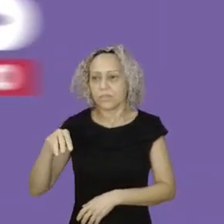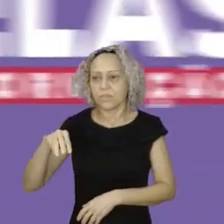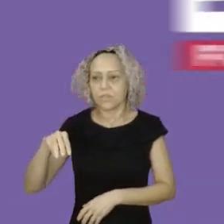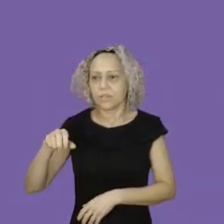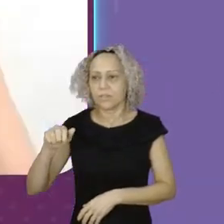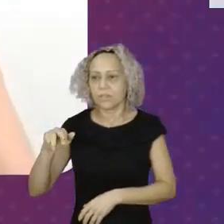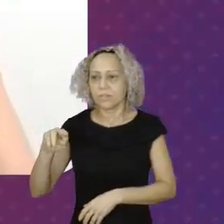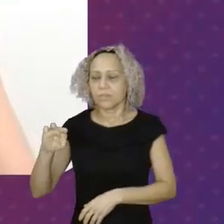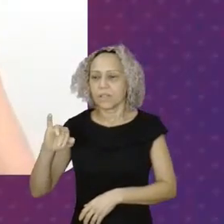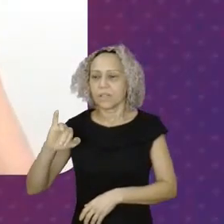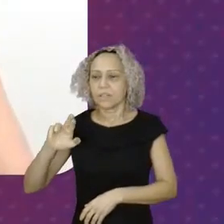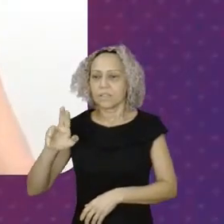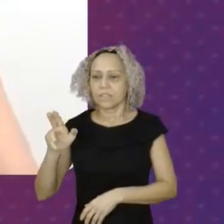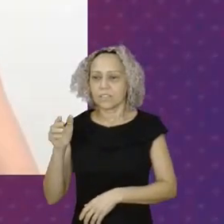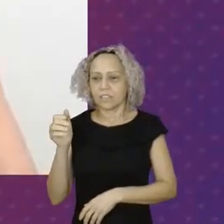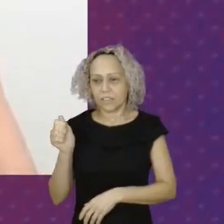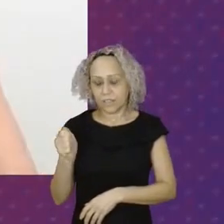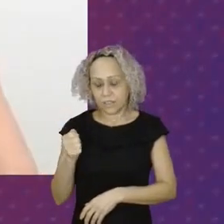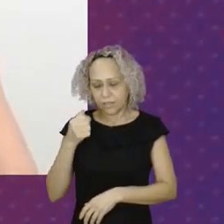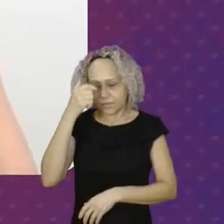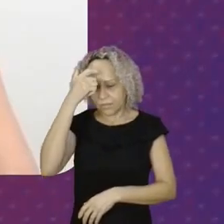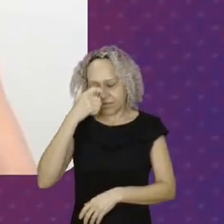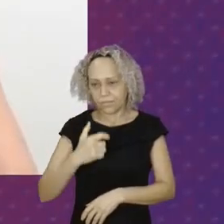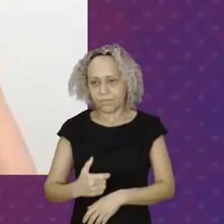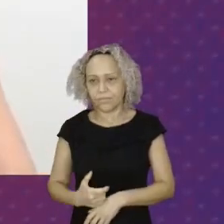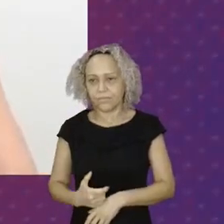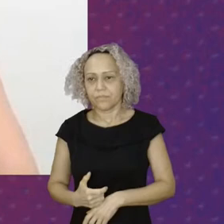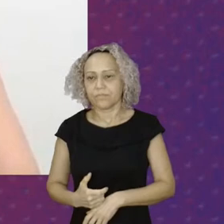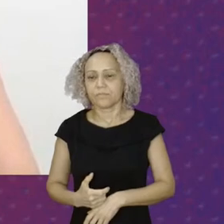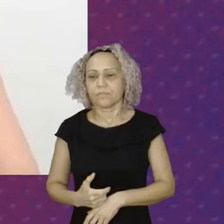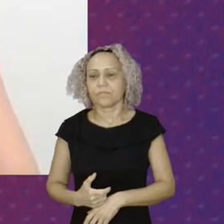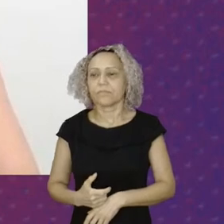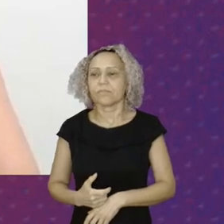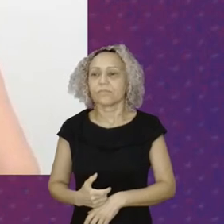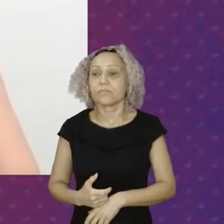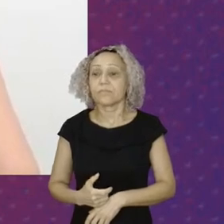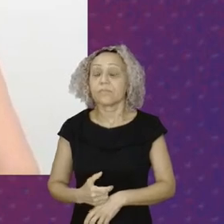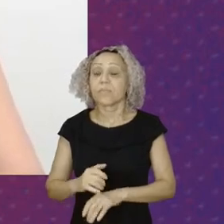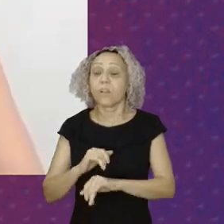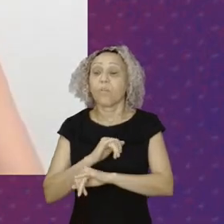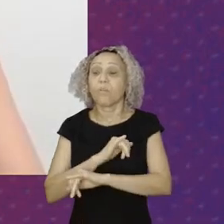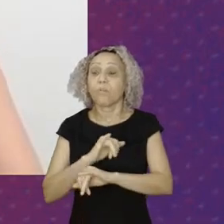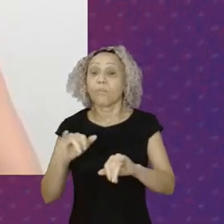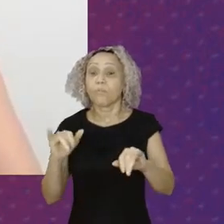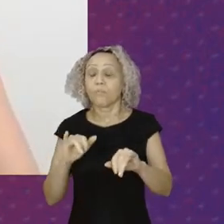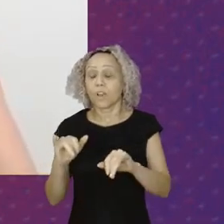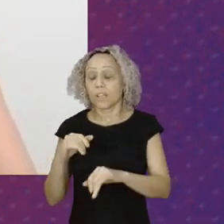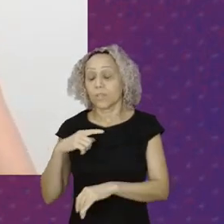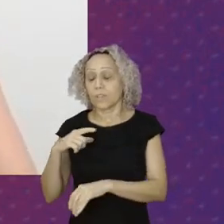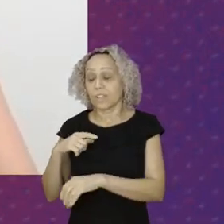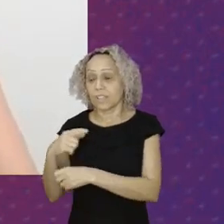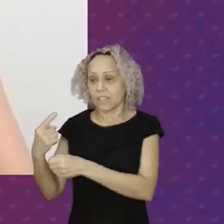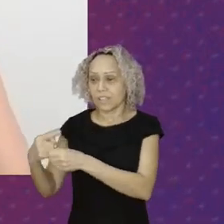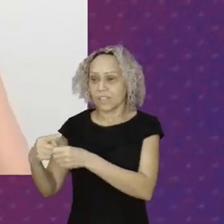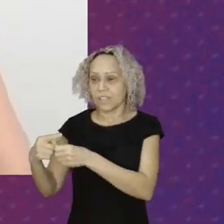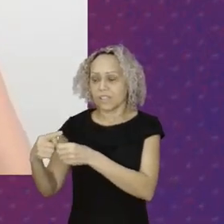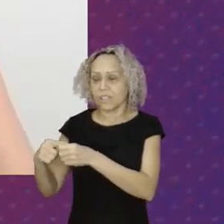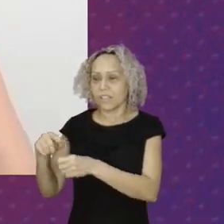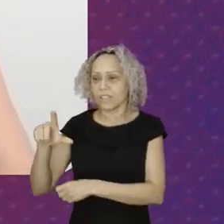Olá, eu sou a professora Martinha Clarete Dutra, falo aqui de Londrina, no